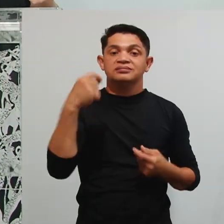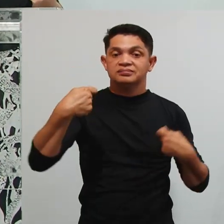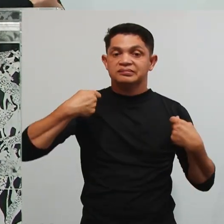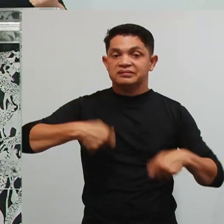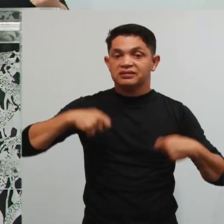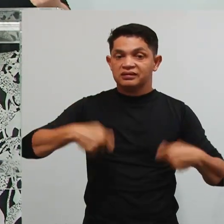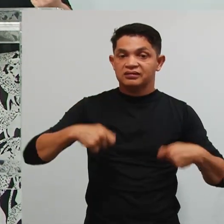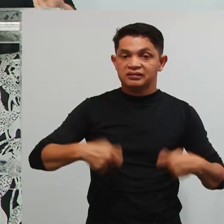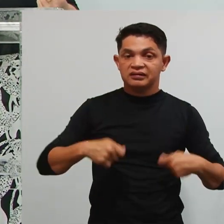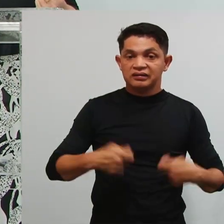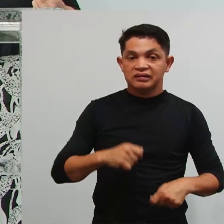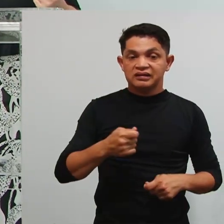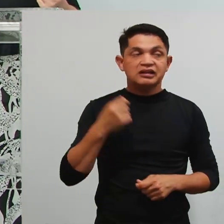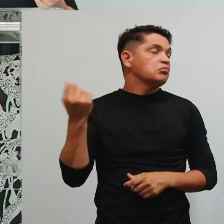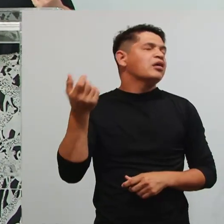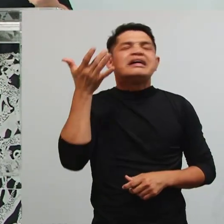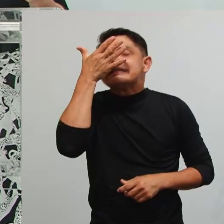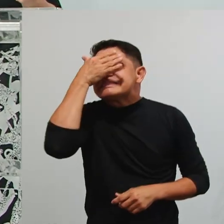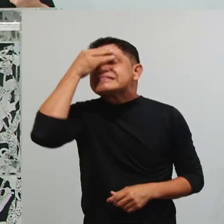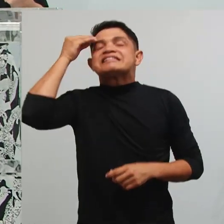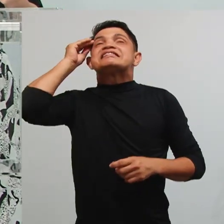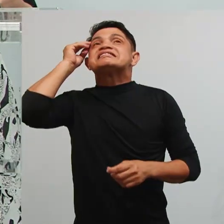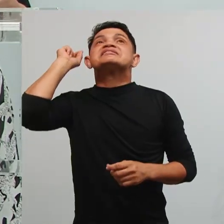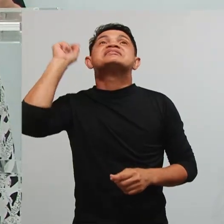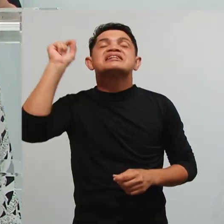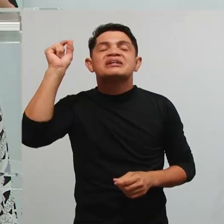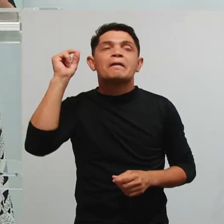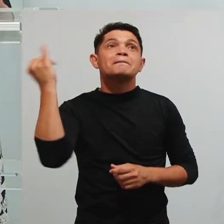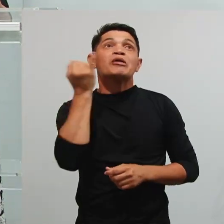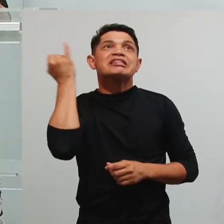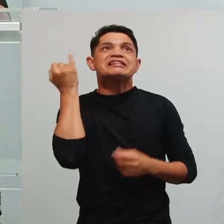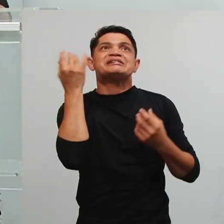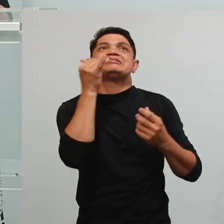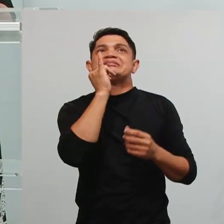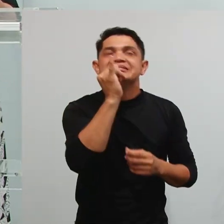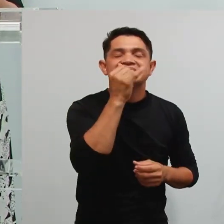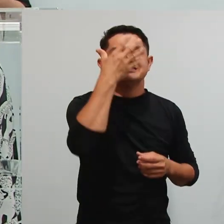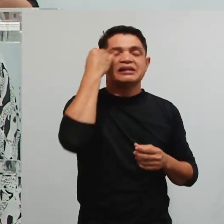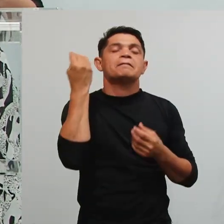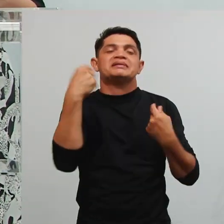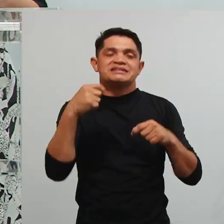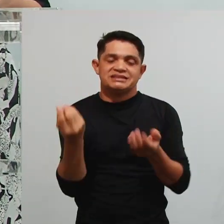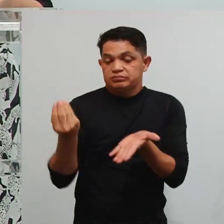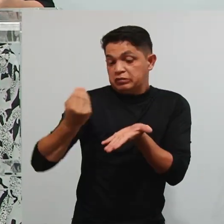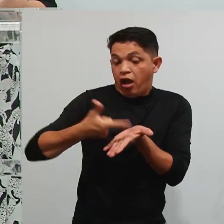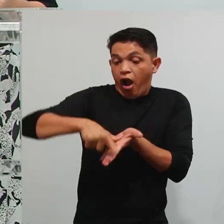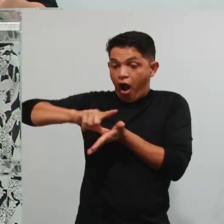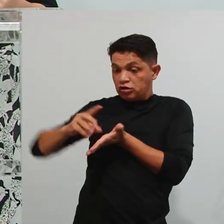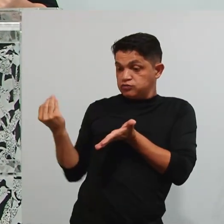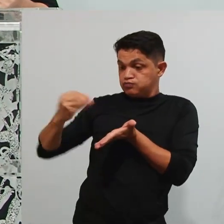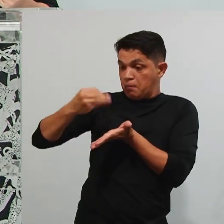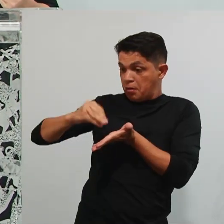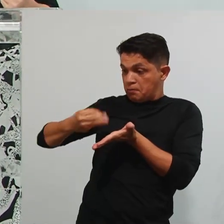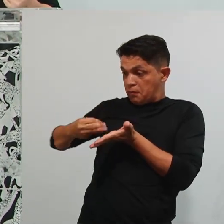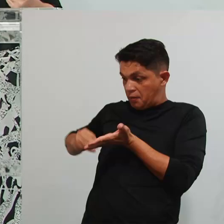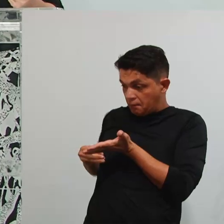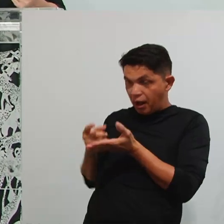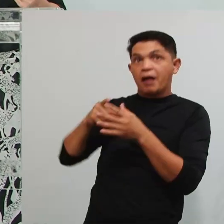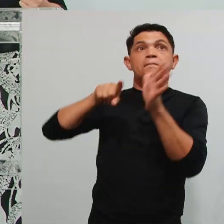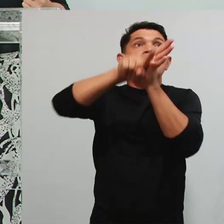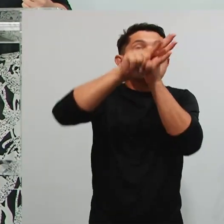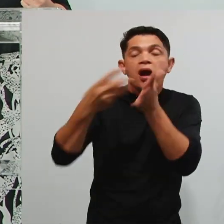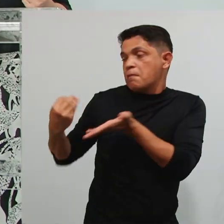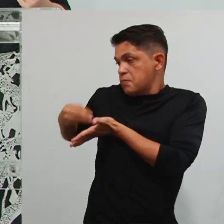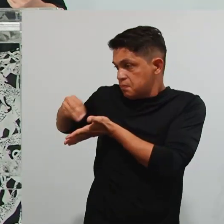esqueceu um ponto importantíssimo que foi tratado na reunião. Aí já fala com o secretário, olha, eu achei que faltou você registrar